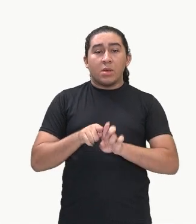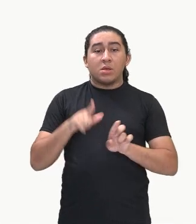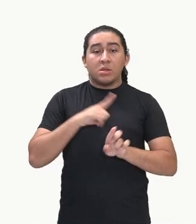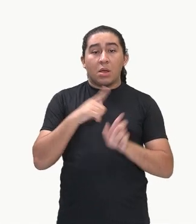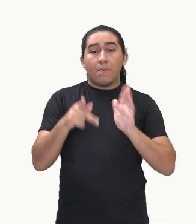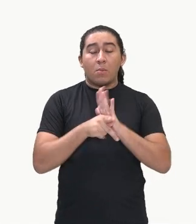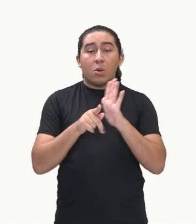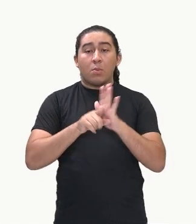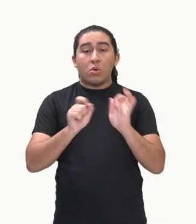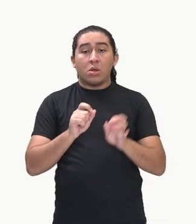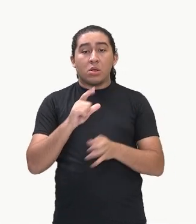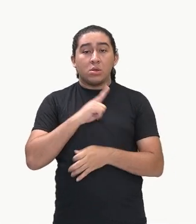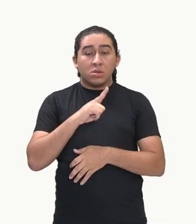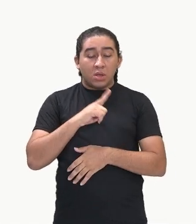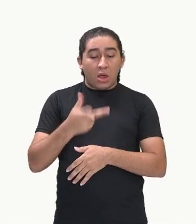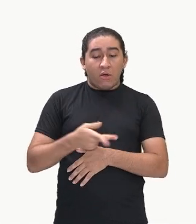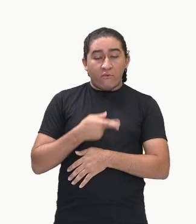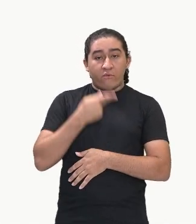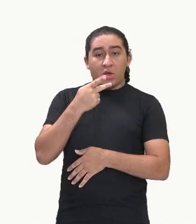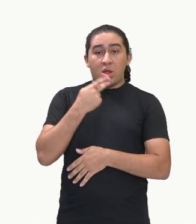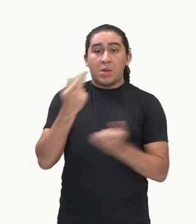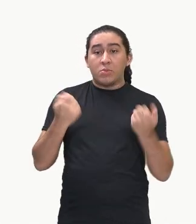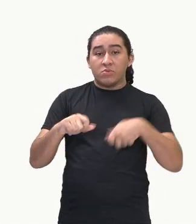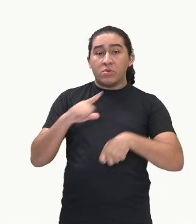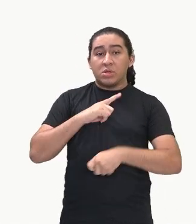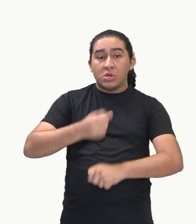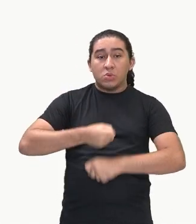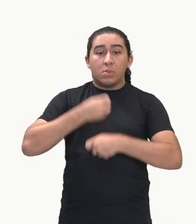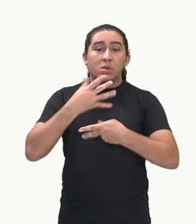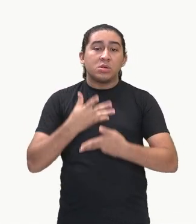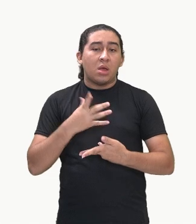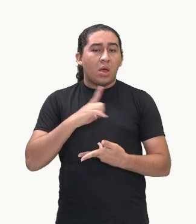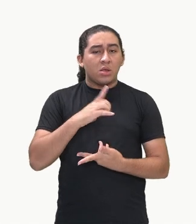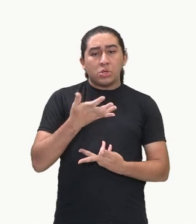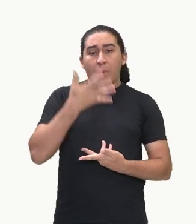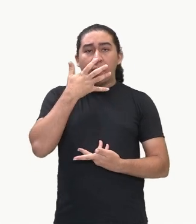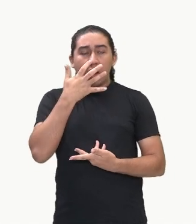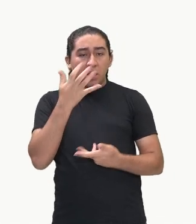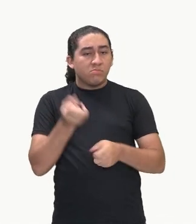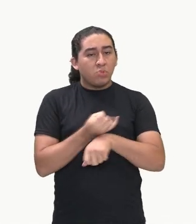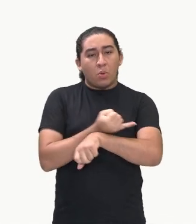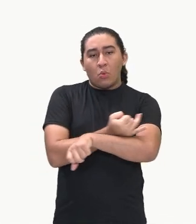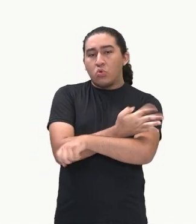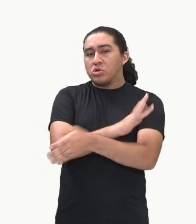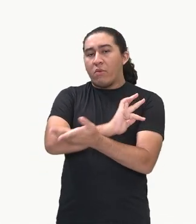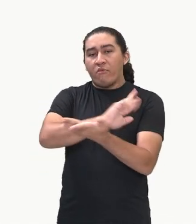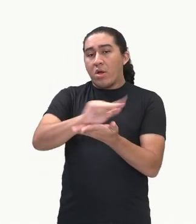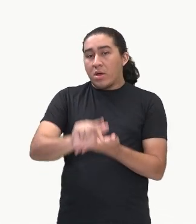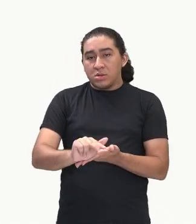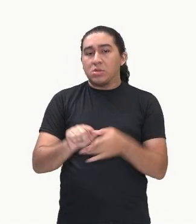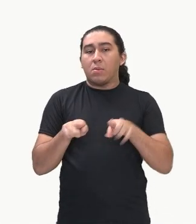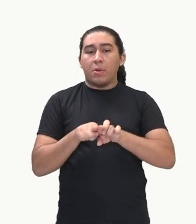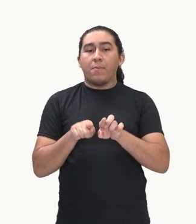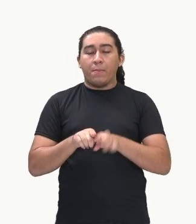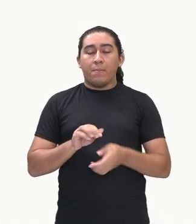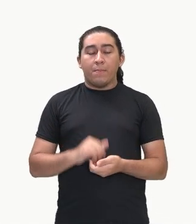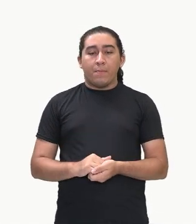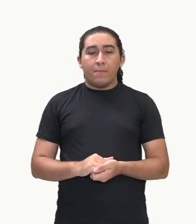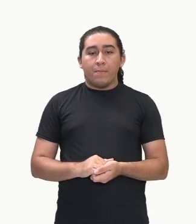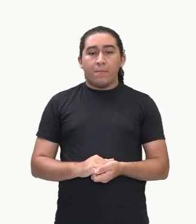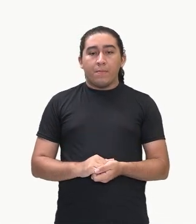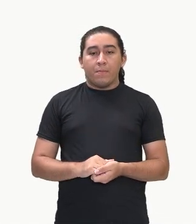ordinariamente da entonação para expressar convicção, surpresa, desalento,